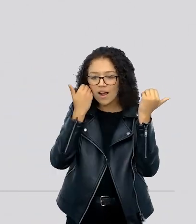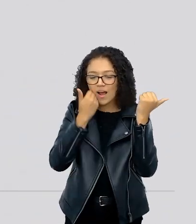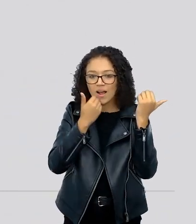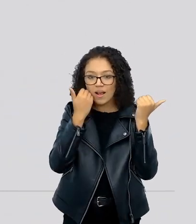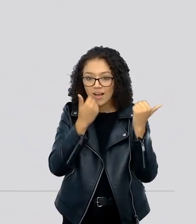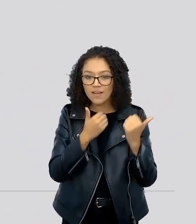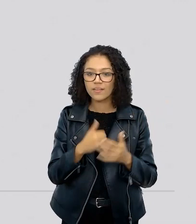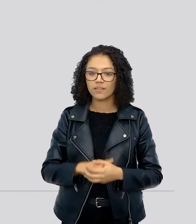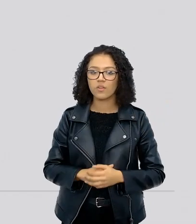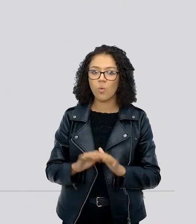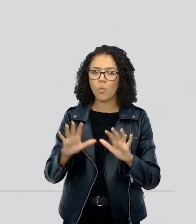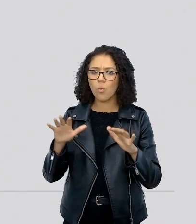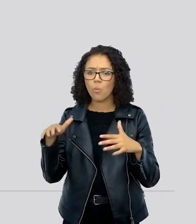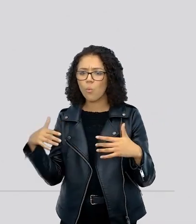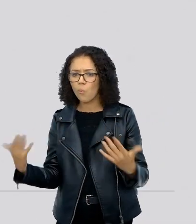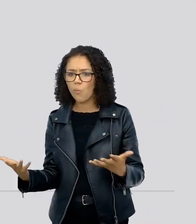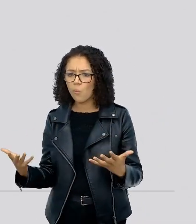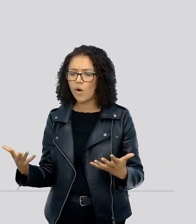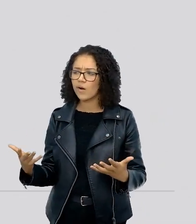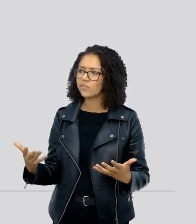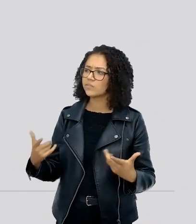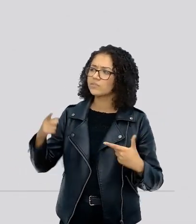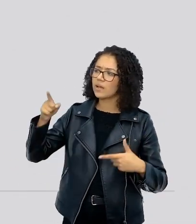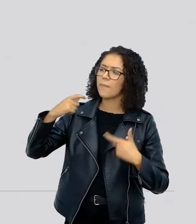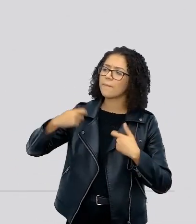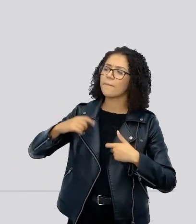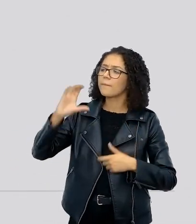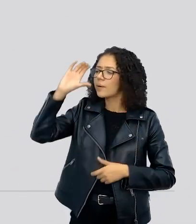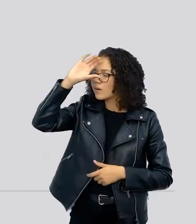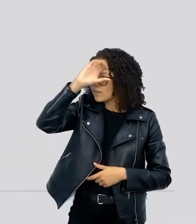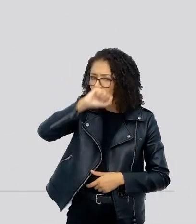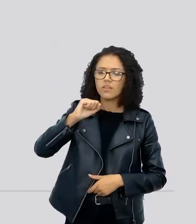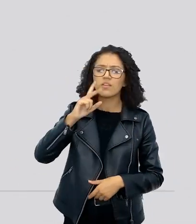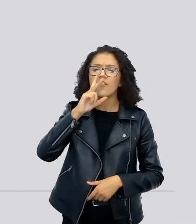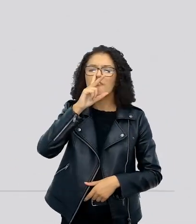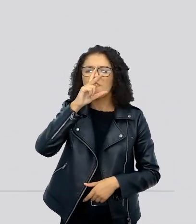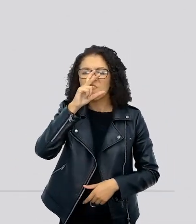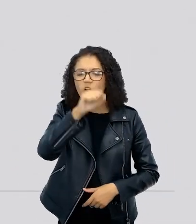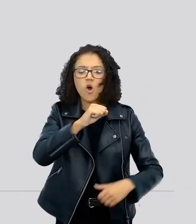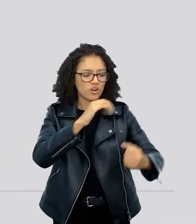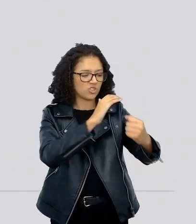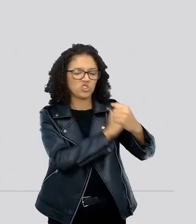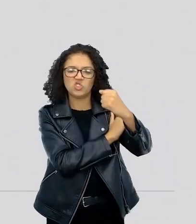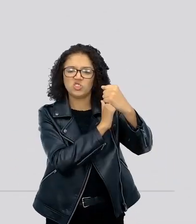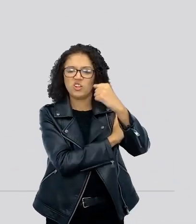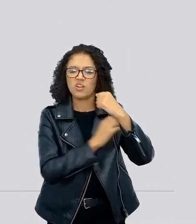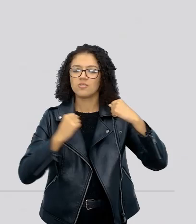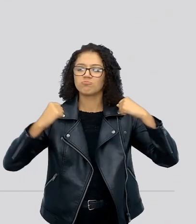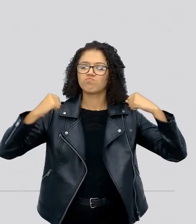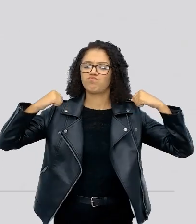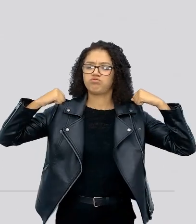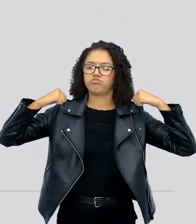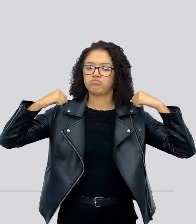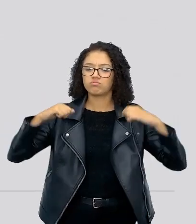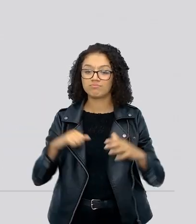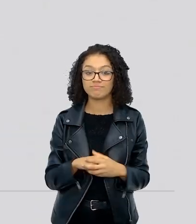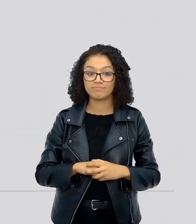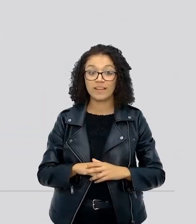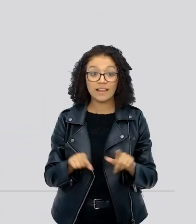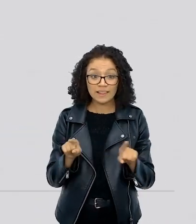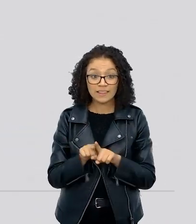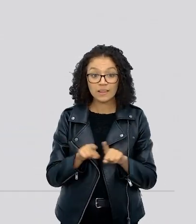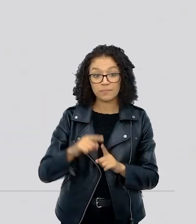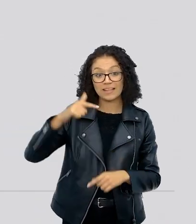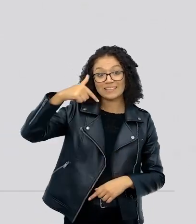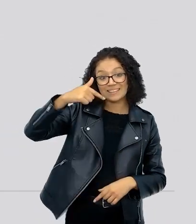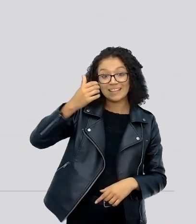aprenderam que deveriam ser fortes fisicamente. A gente também tem mais de 70% dos homens brancos